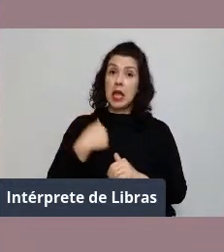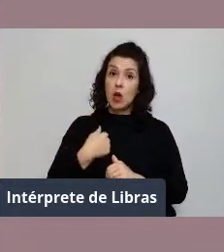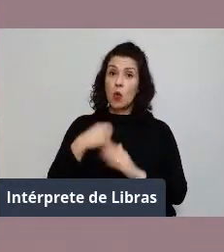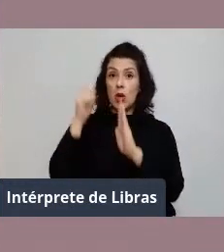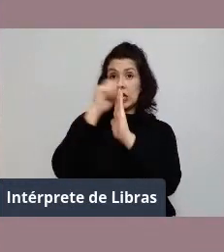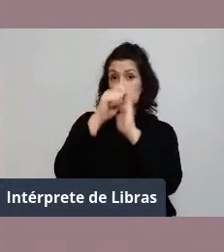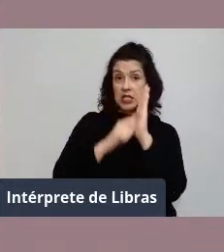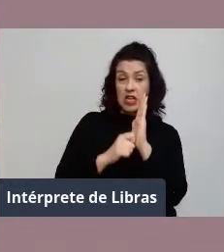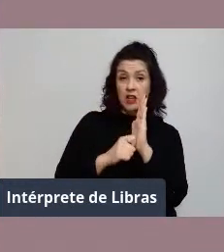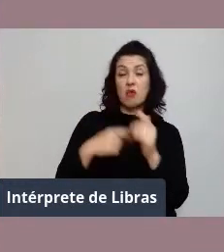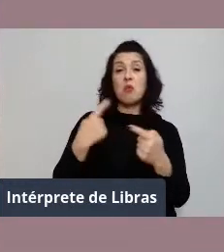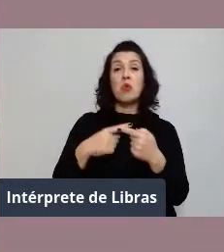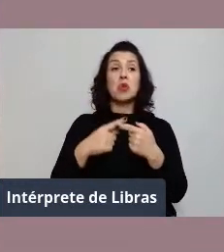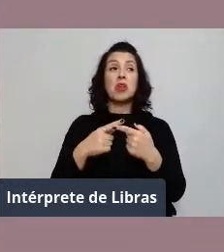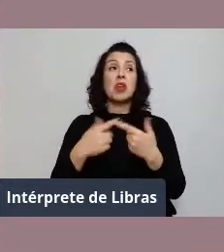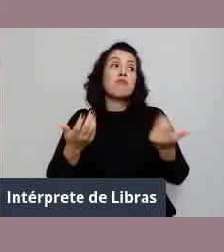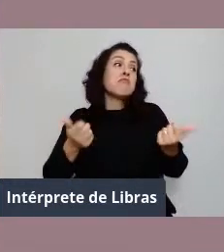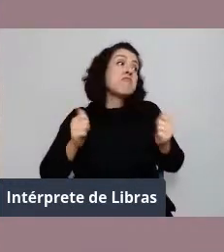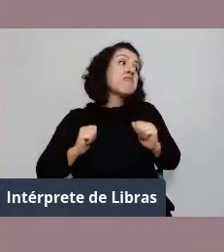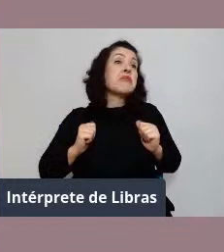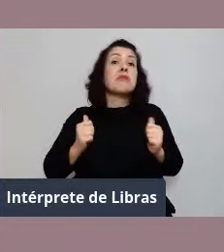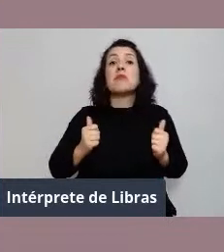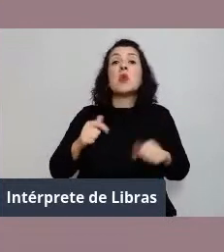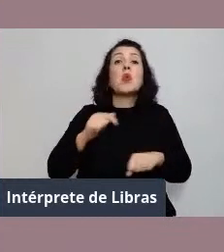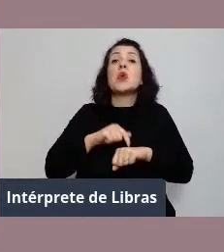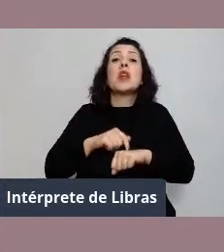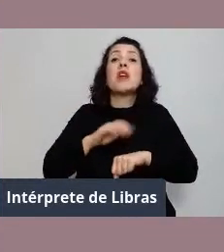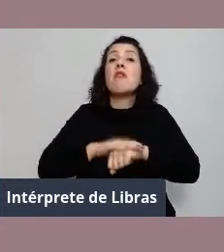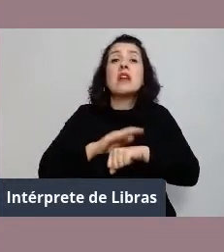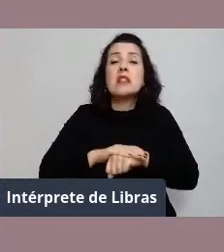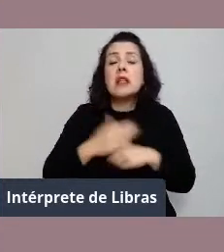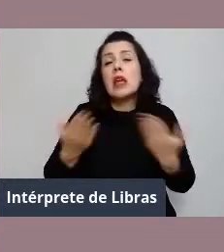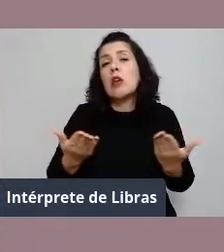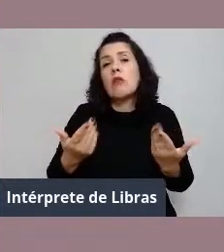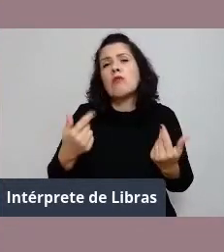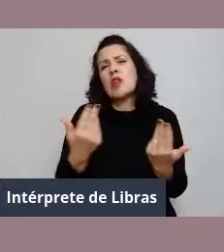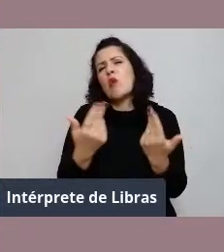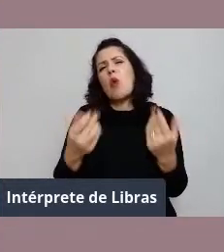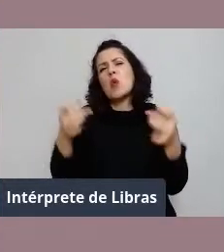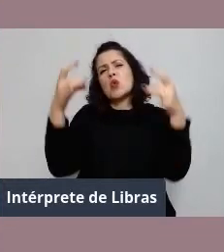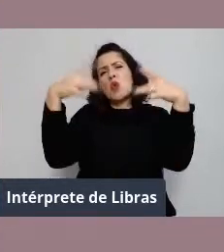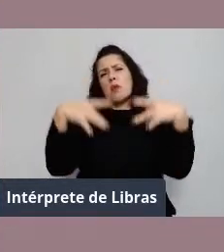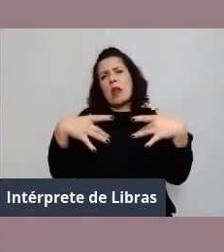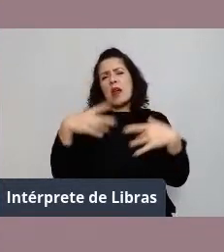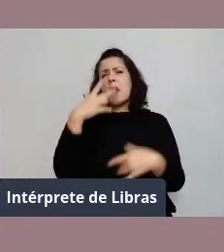mundo. Sobrei, e não há lugar para mim na terra dos homens.